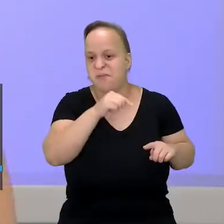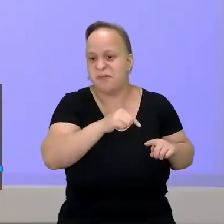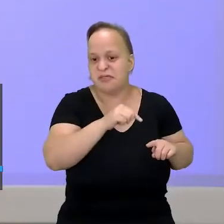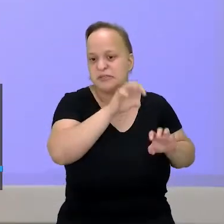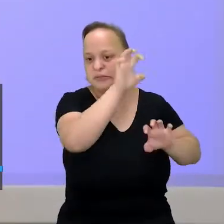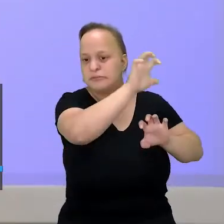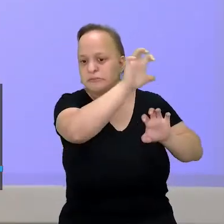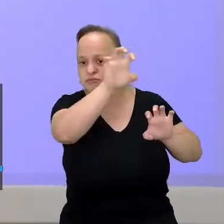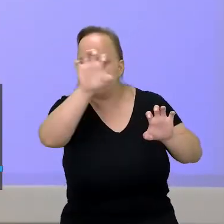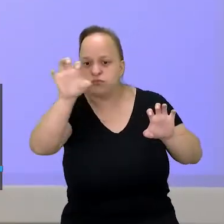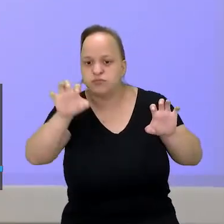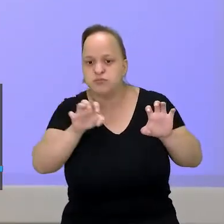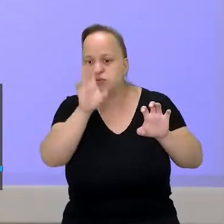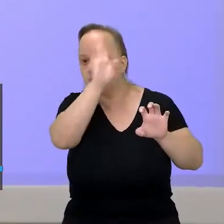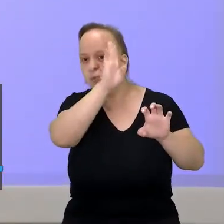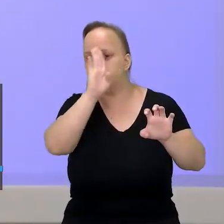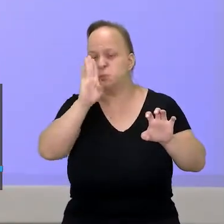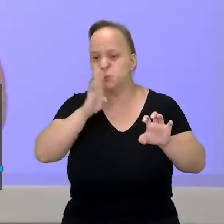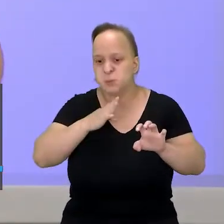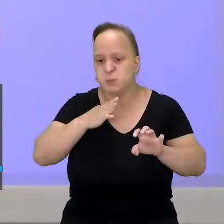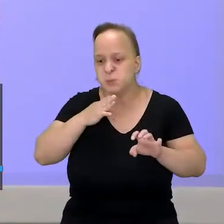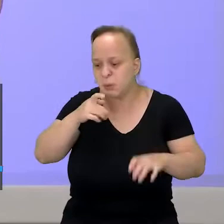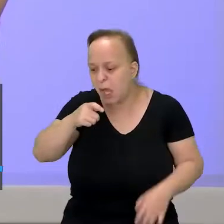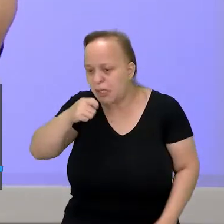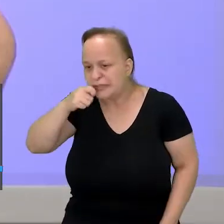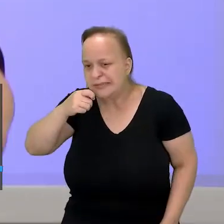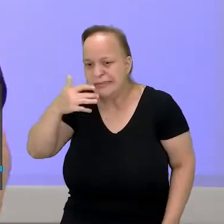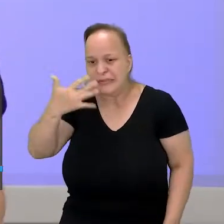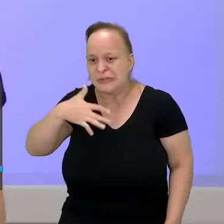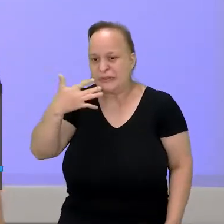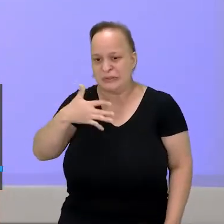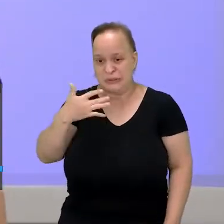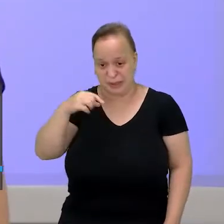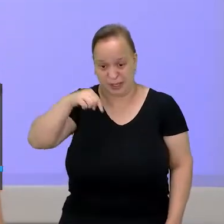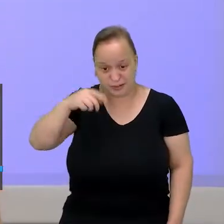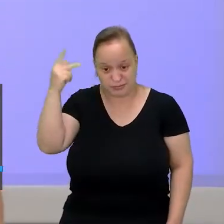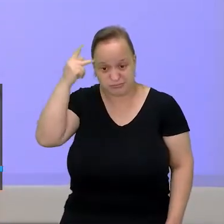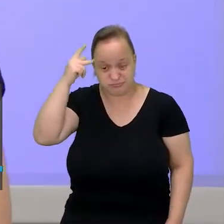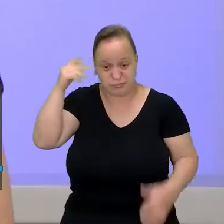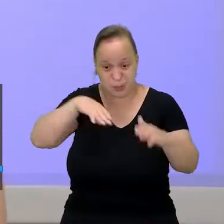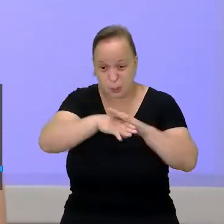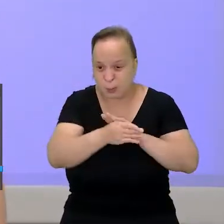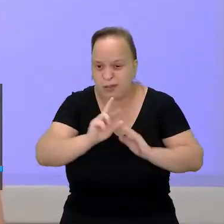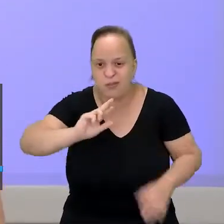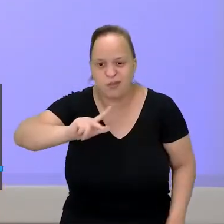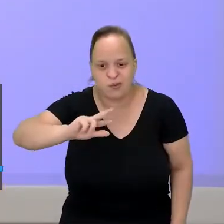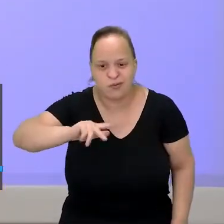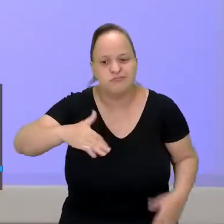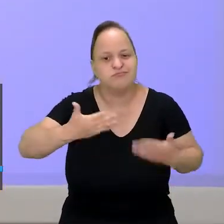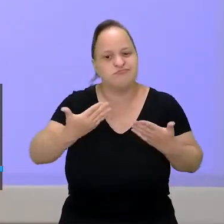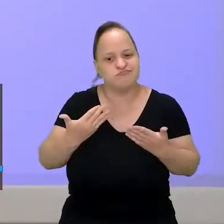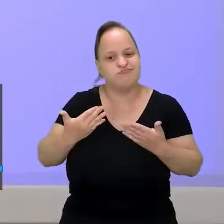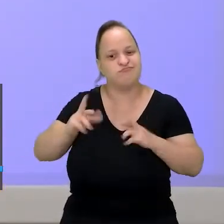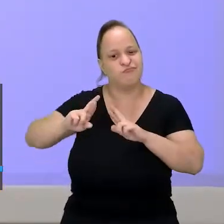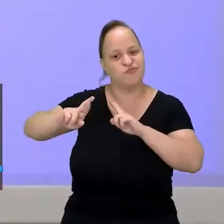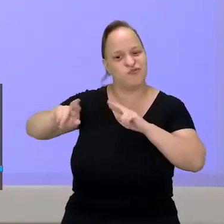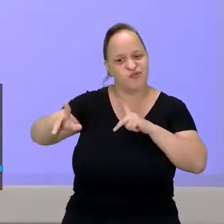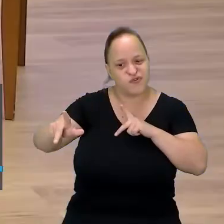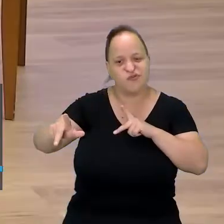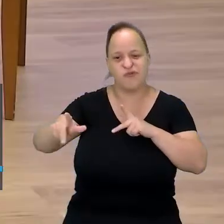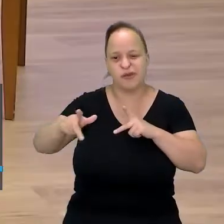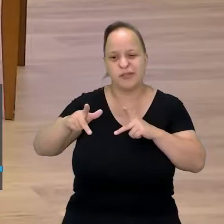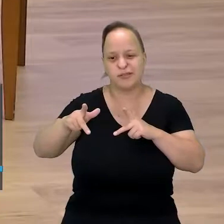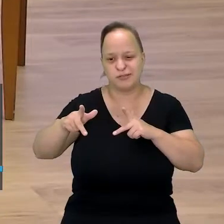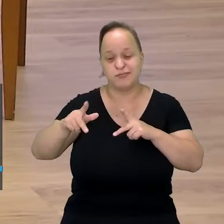presente. Por exemplo, São Paulo, a gente não é tão acostumado a comer pimenta. Então, você já sente a diferença. Mas eles viram na